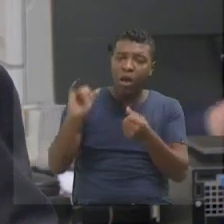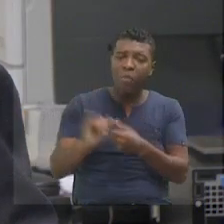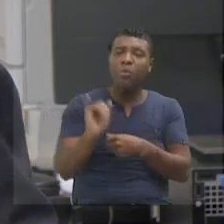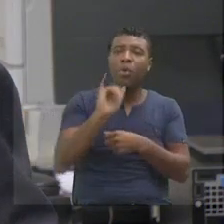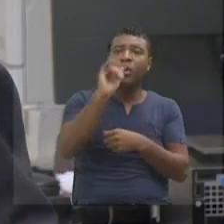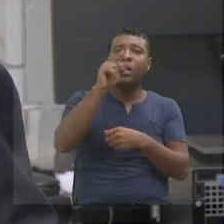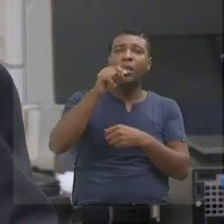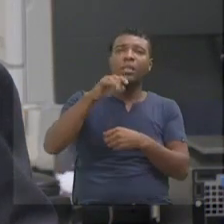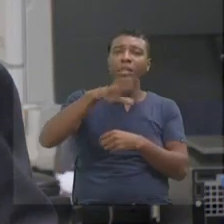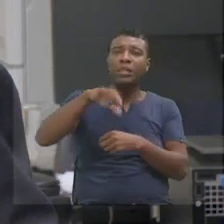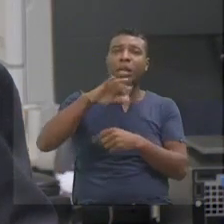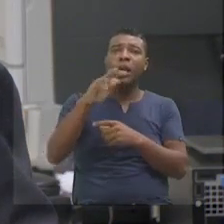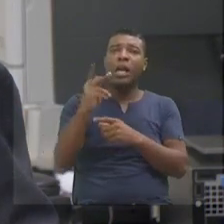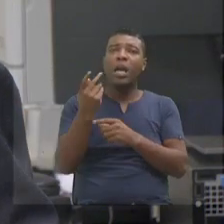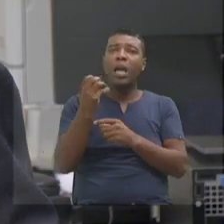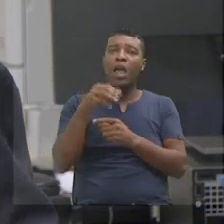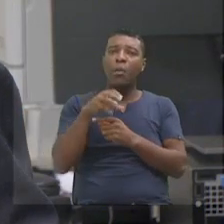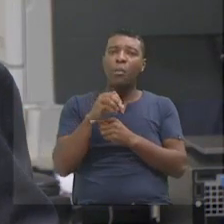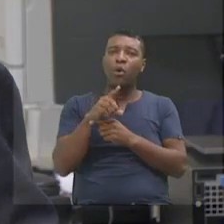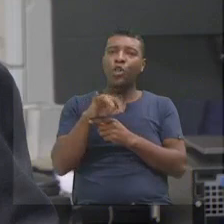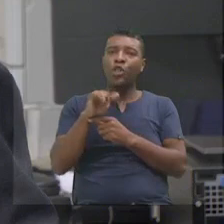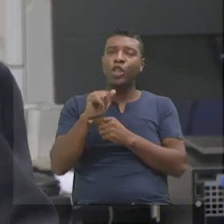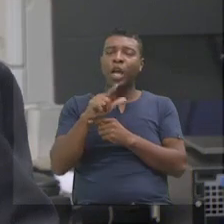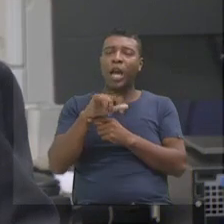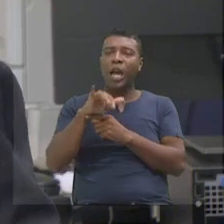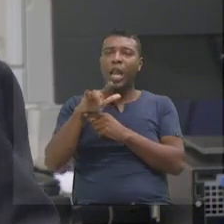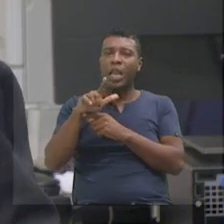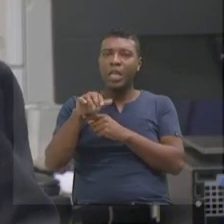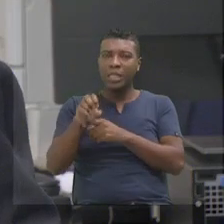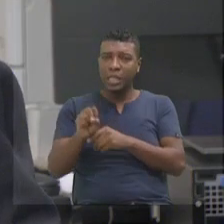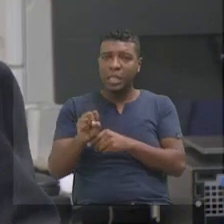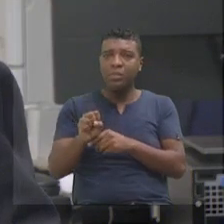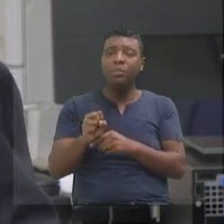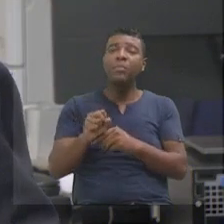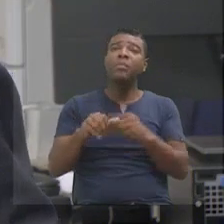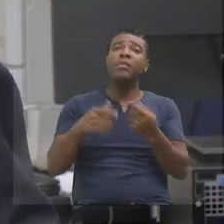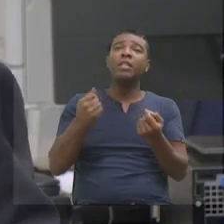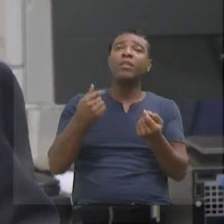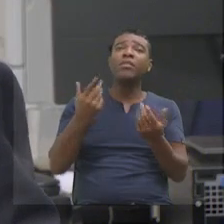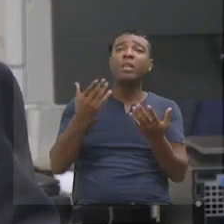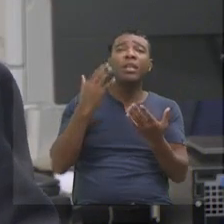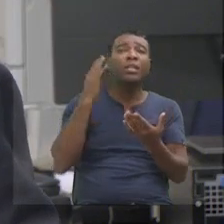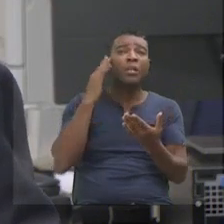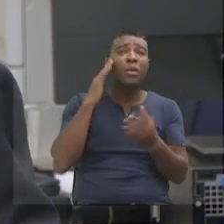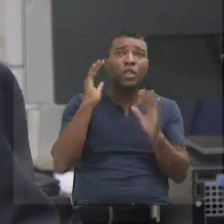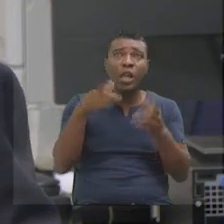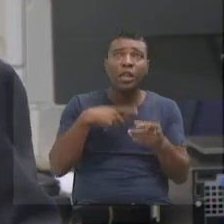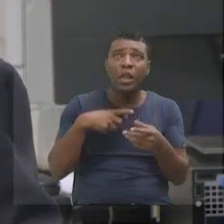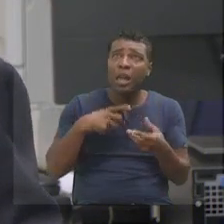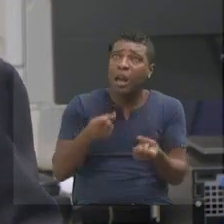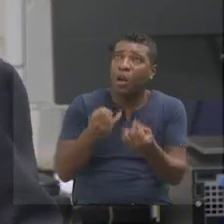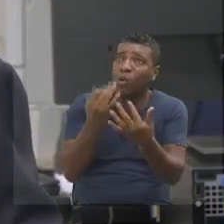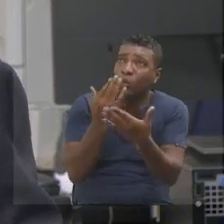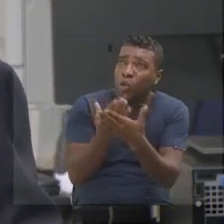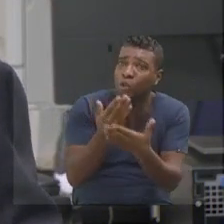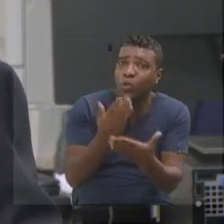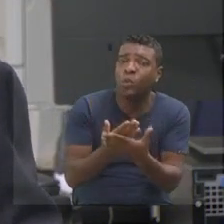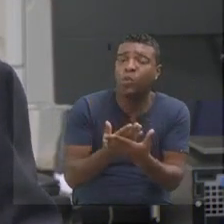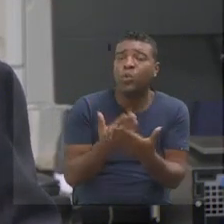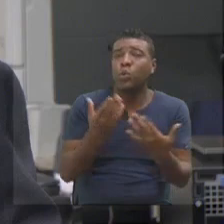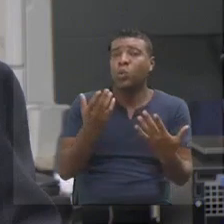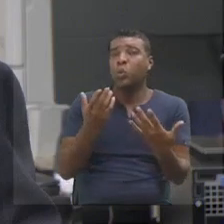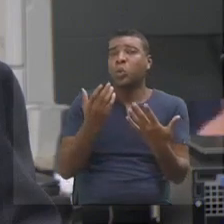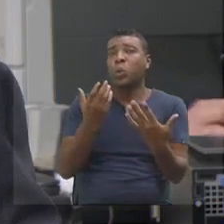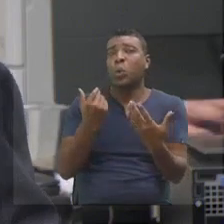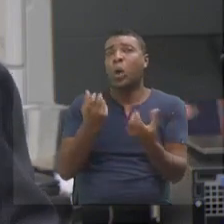nisso na construção queria saber se já tem algum estudo né para